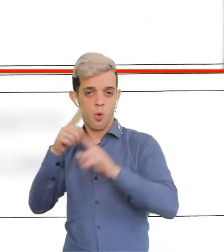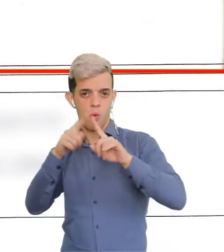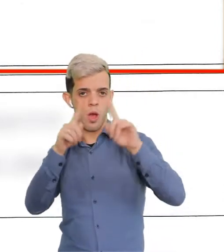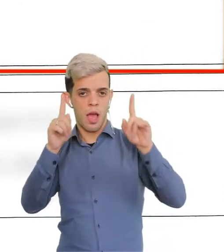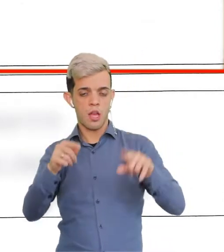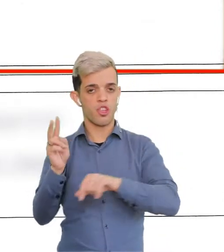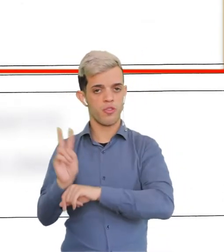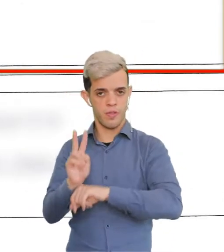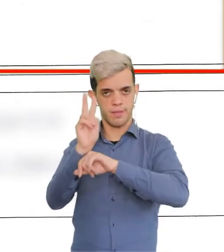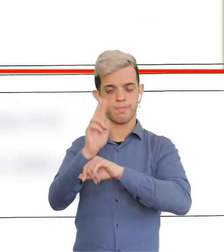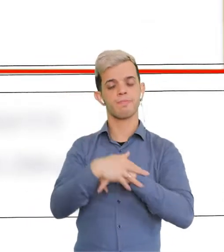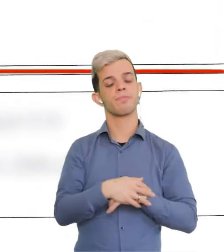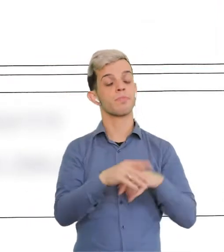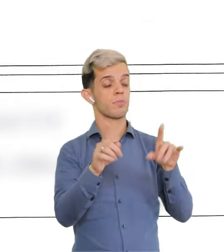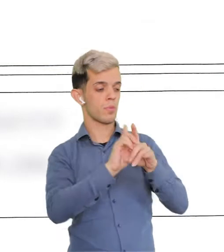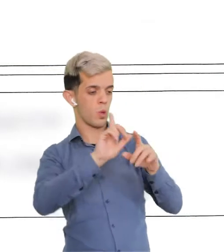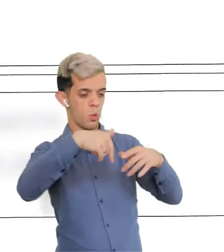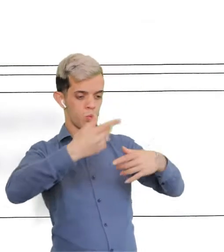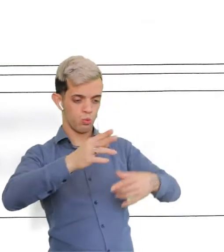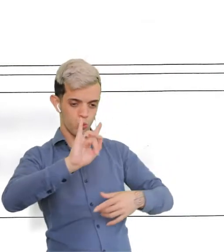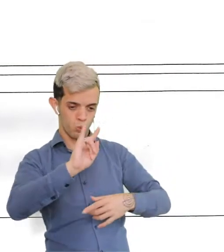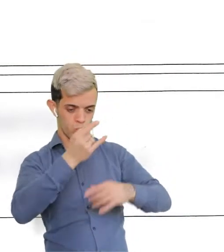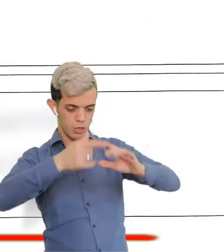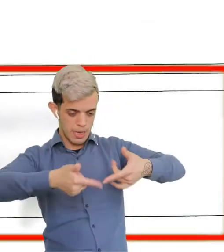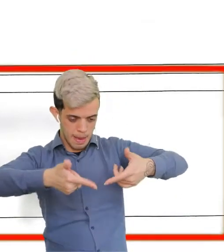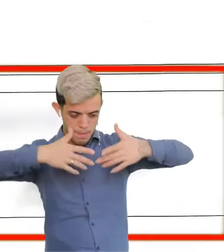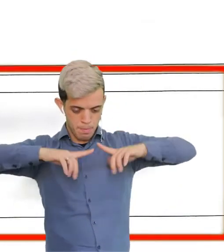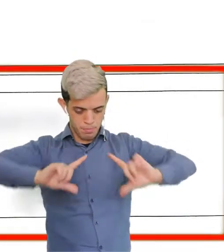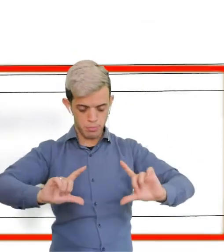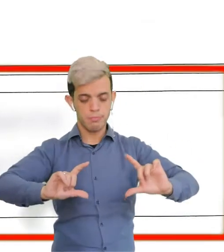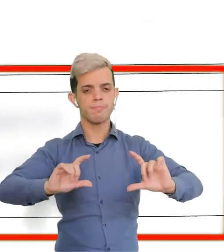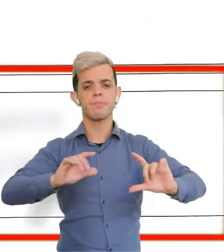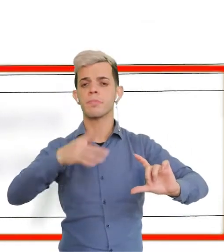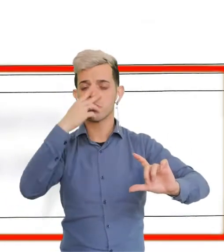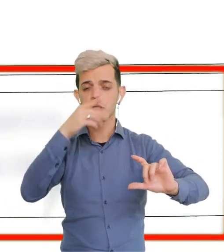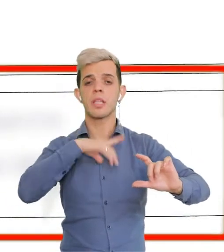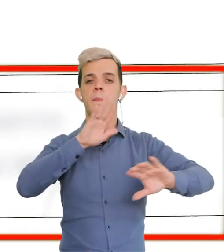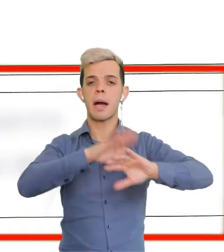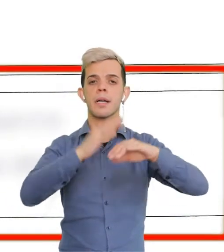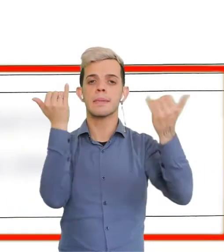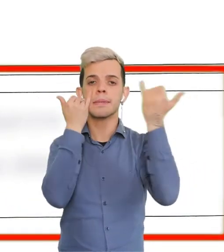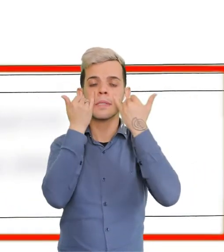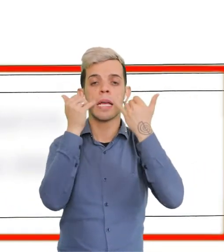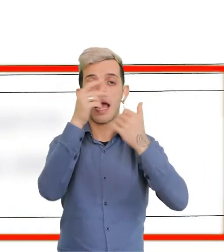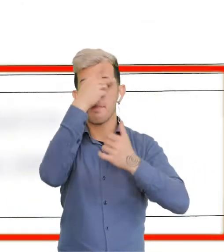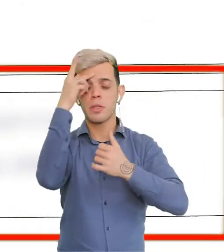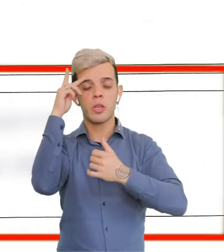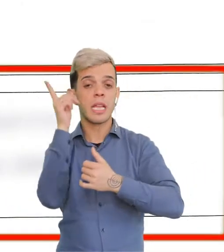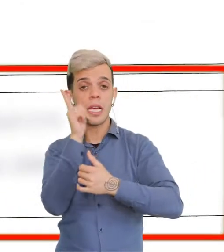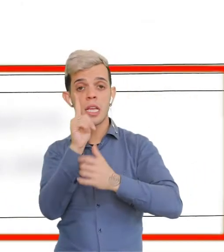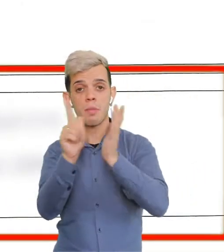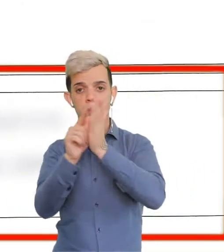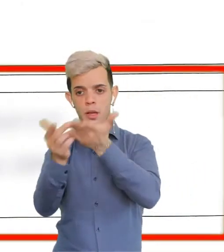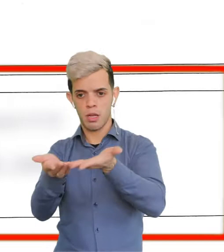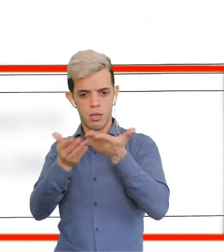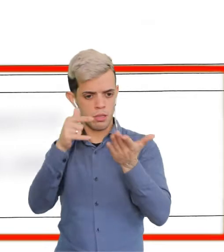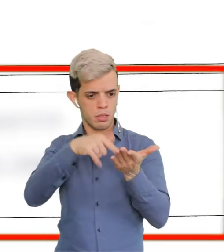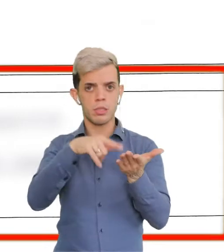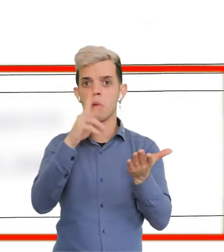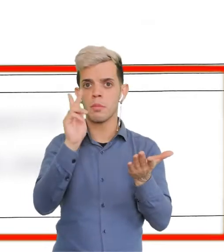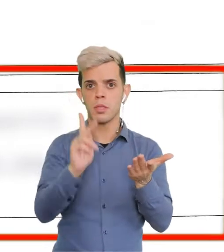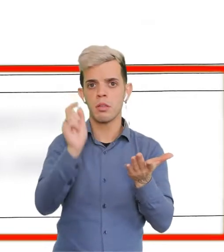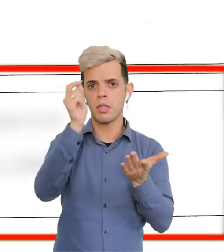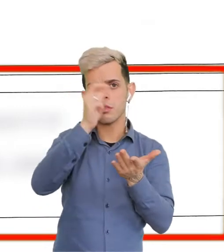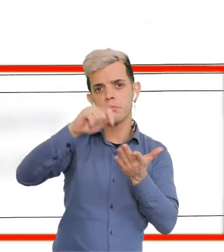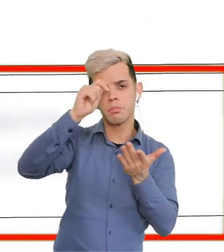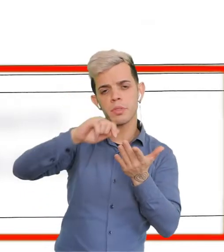de fiscalização. Por último, vai ter o quadro do recebimento do auto de infração, onde vão ter os dados da pessoa que está recebendo o auto